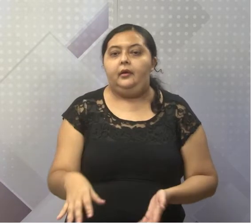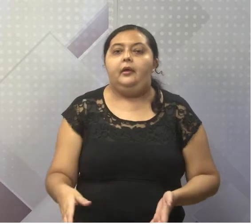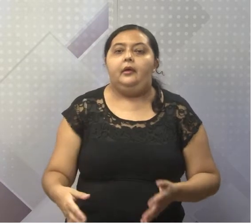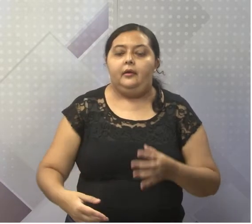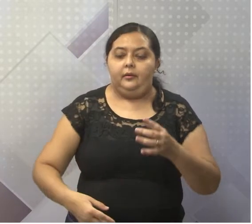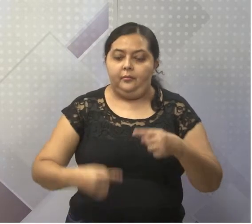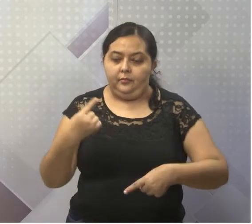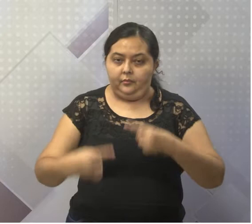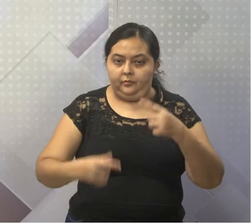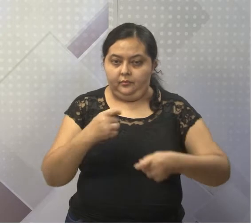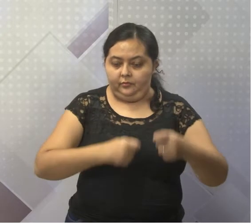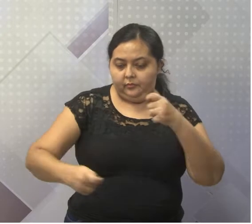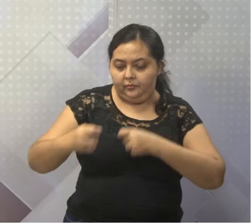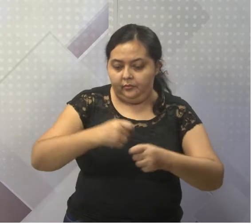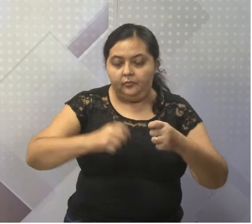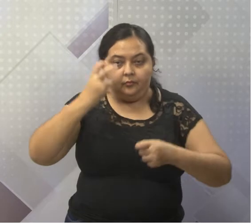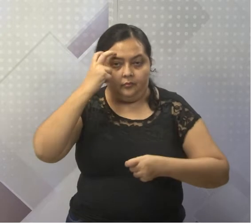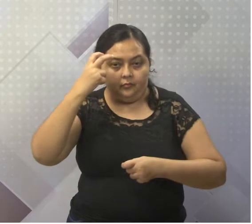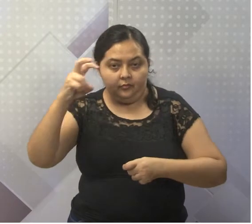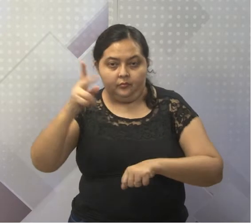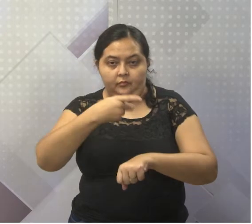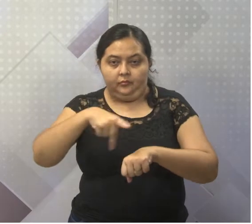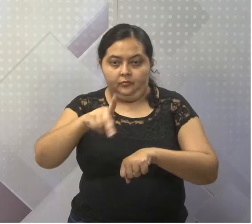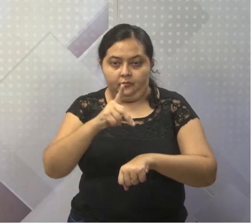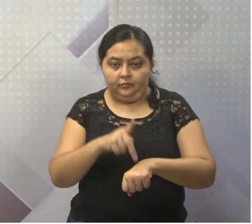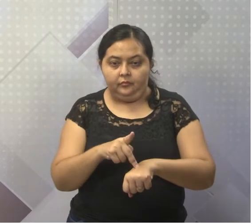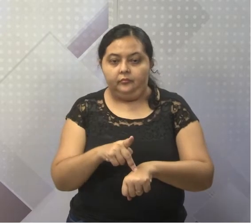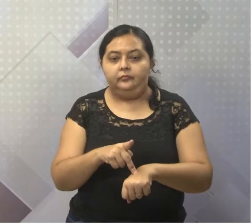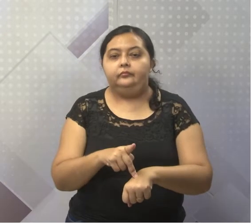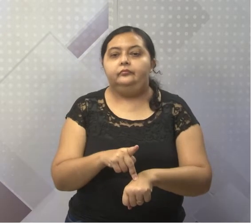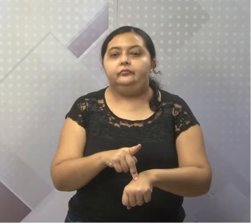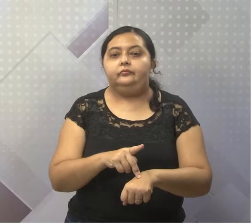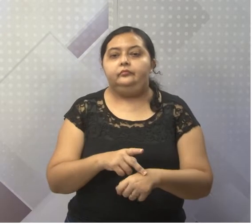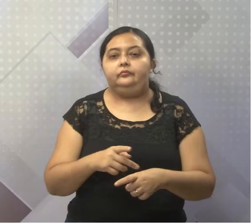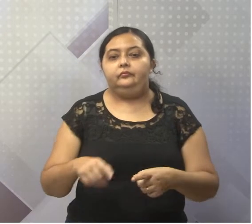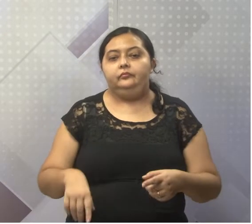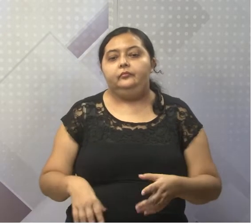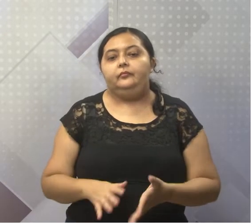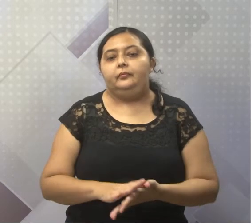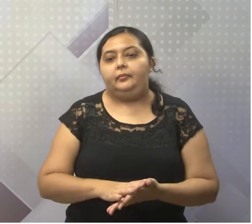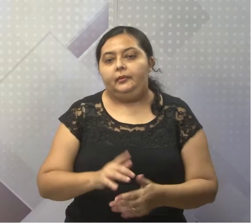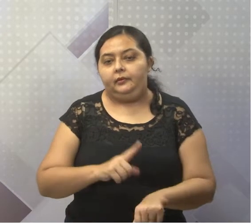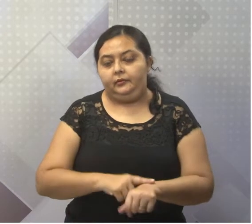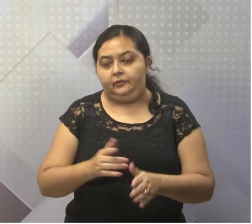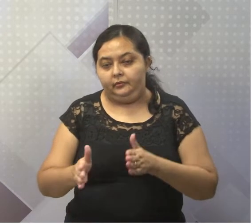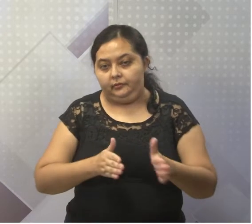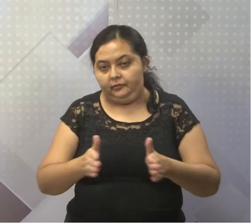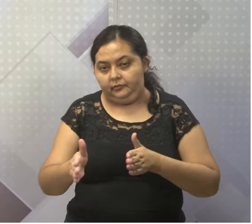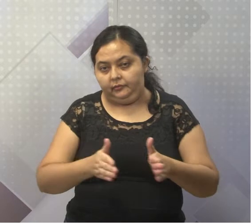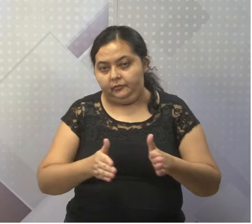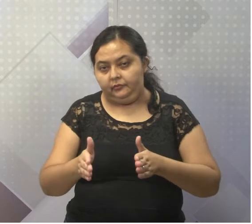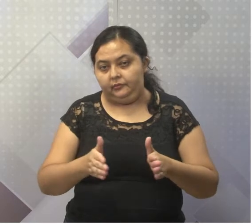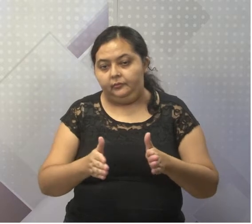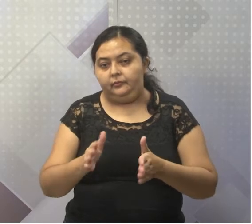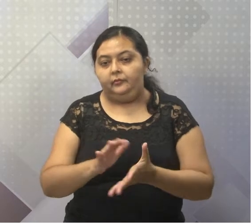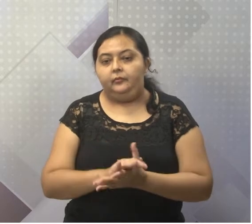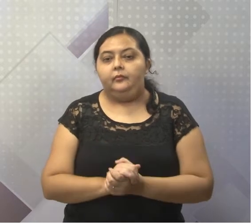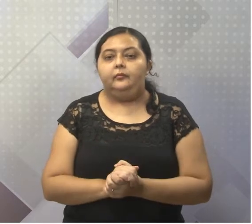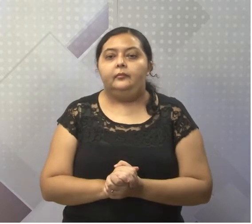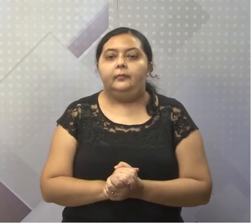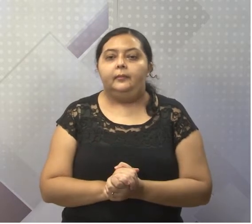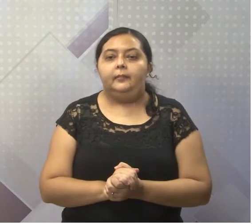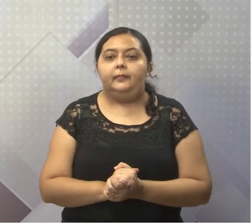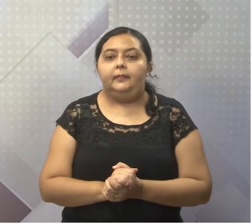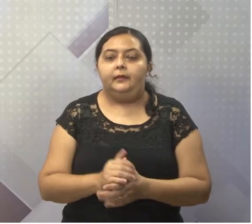dos países do país a arte desse período é em termos Gerais uma segmento que